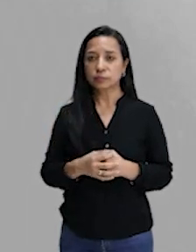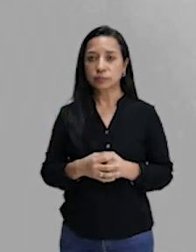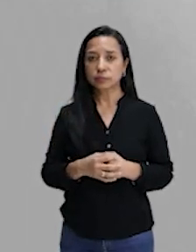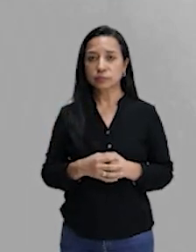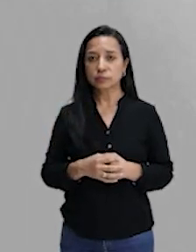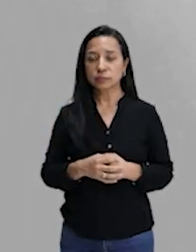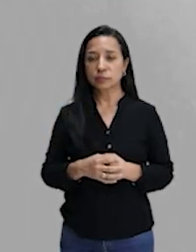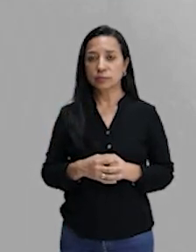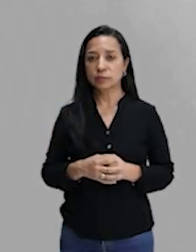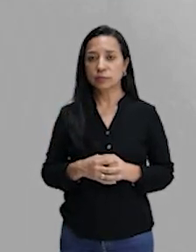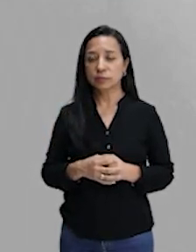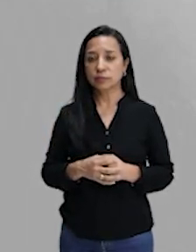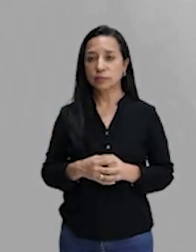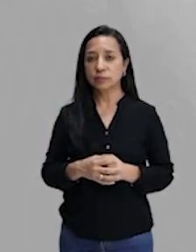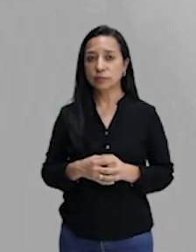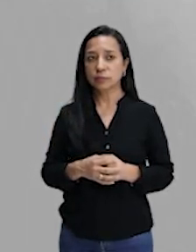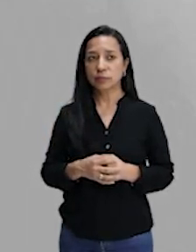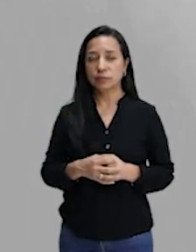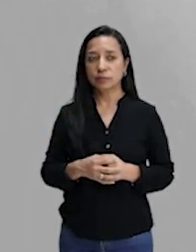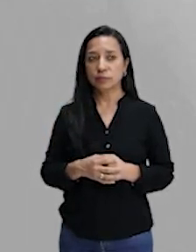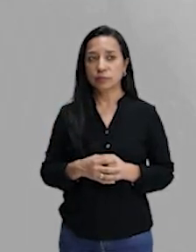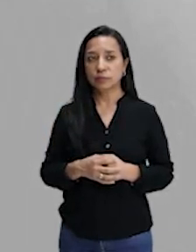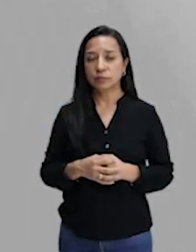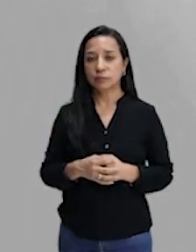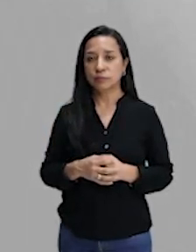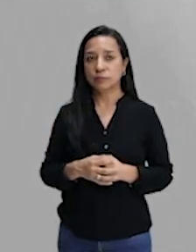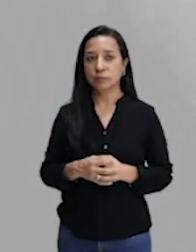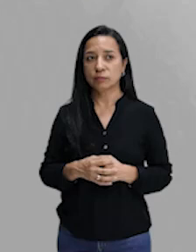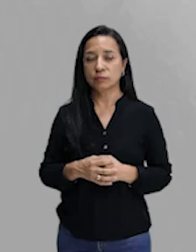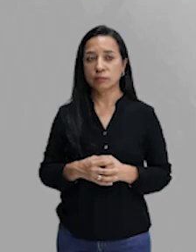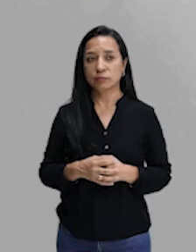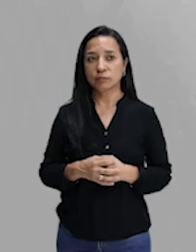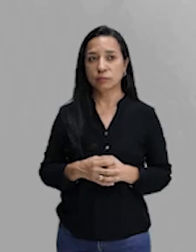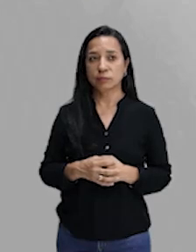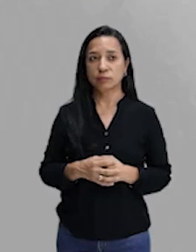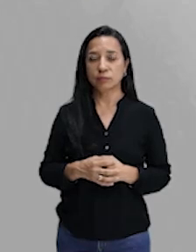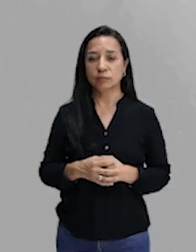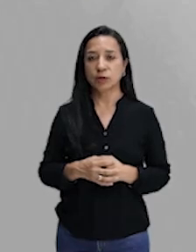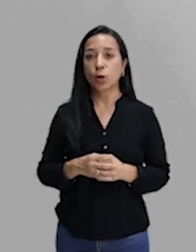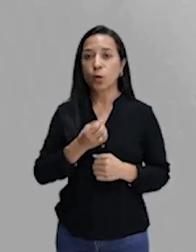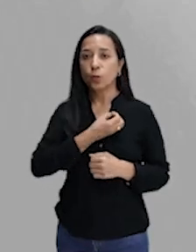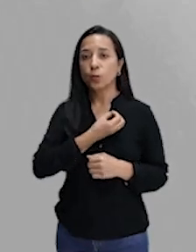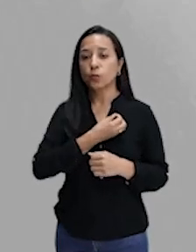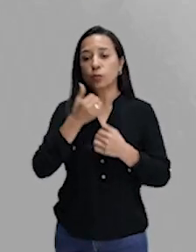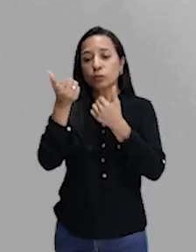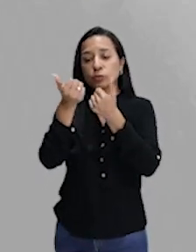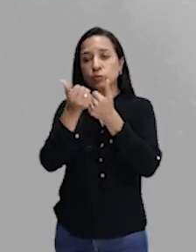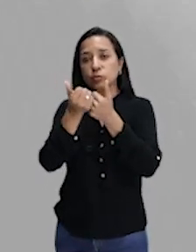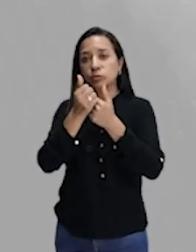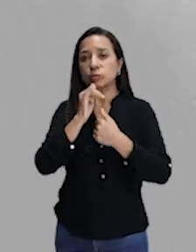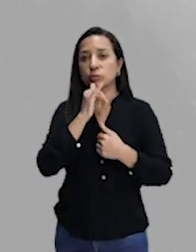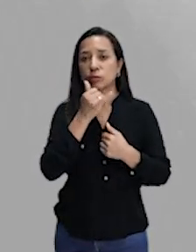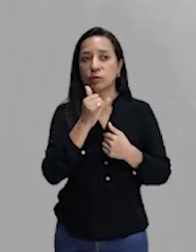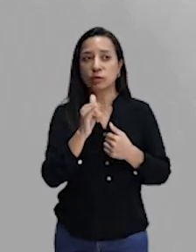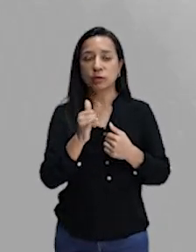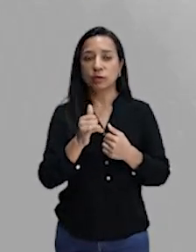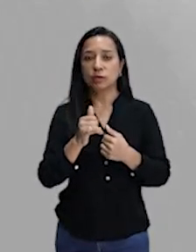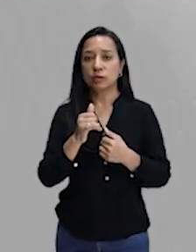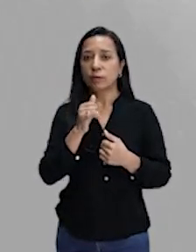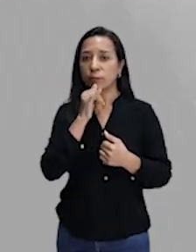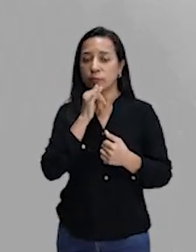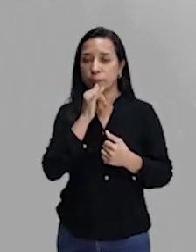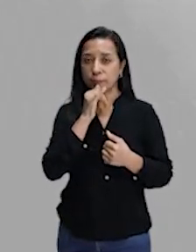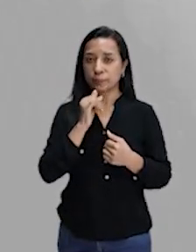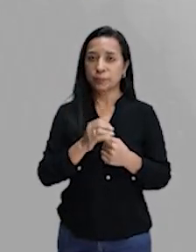Então esse termo esse valor que nós utilizamos aqui substitui a corrente elétrica né no caso do tempo é dois minutos